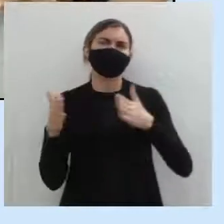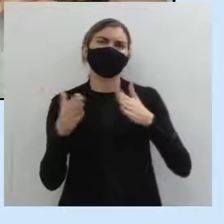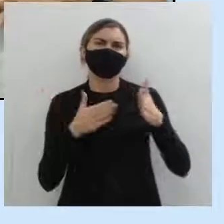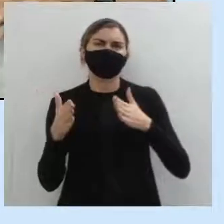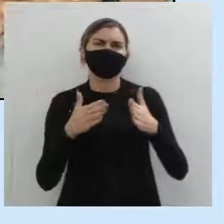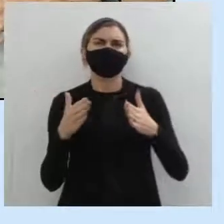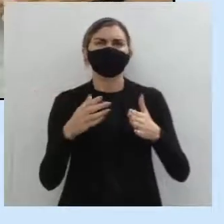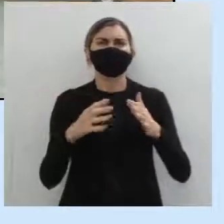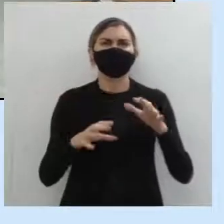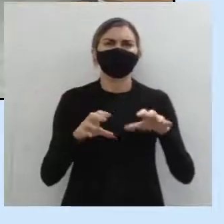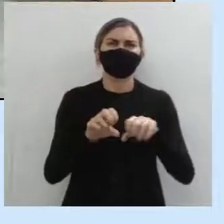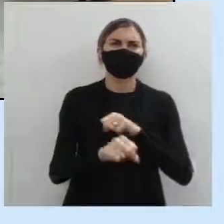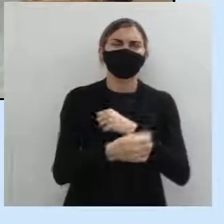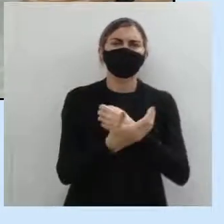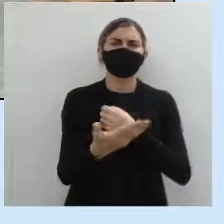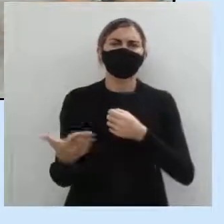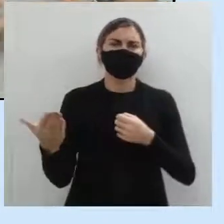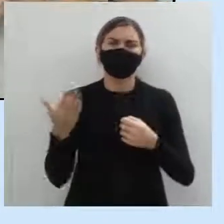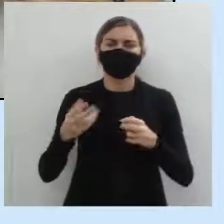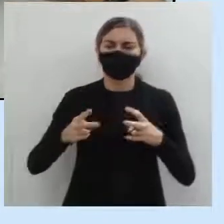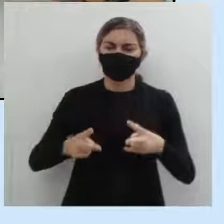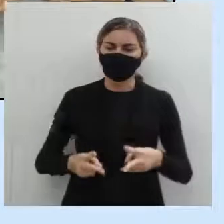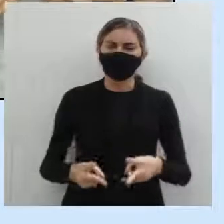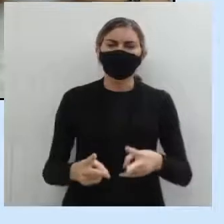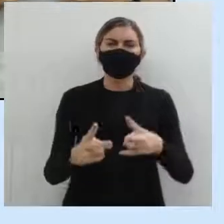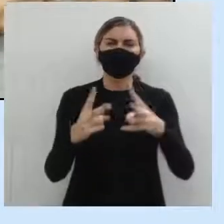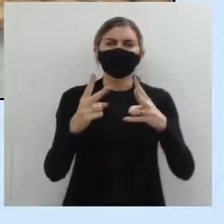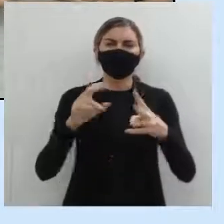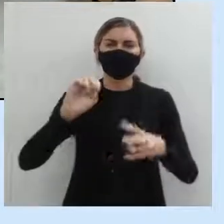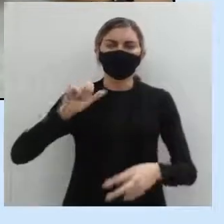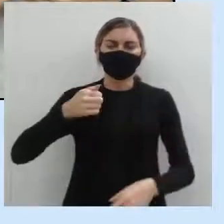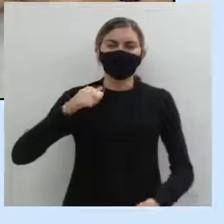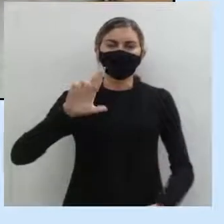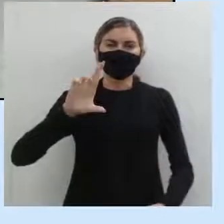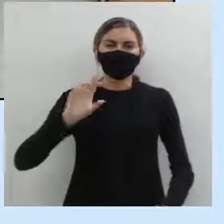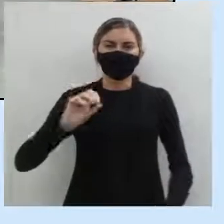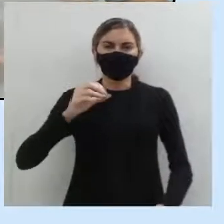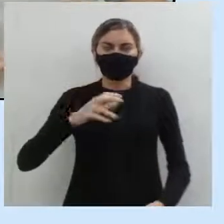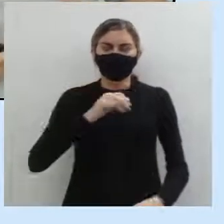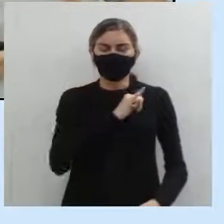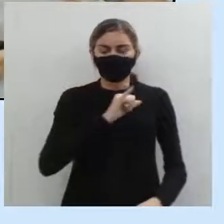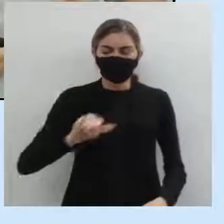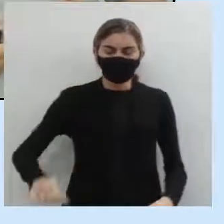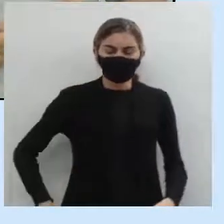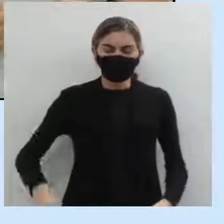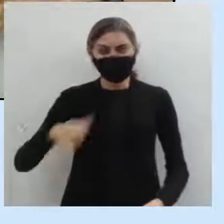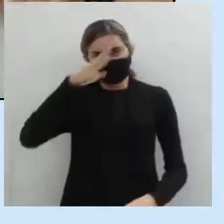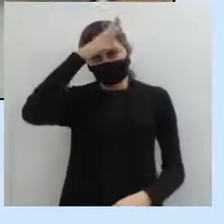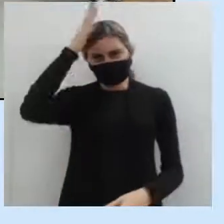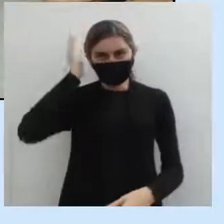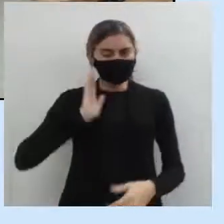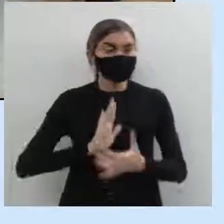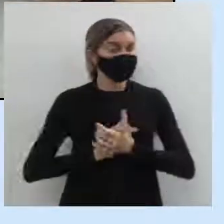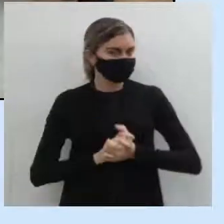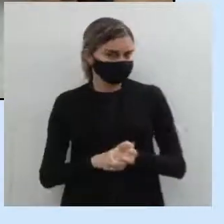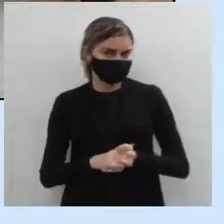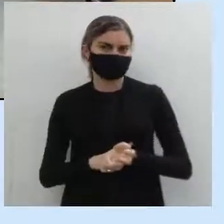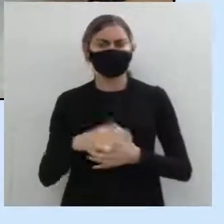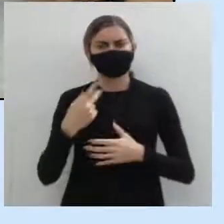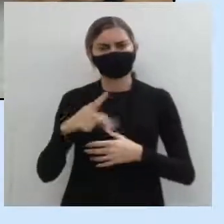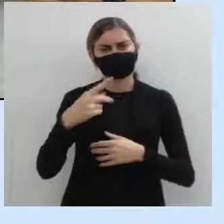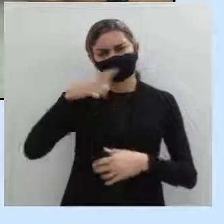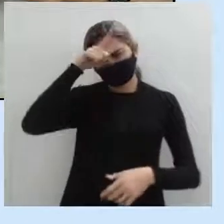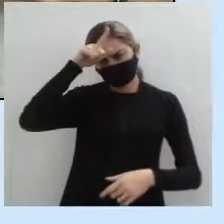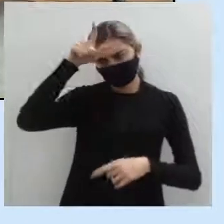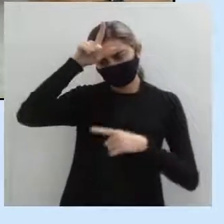de formação e continuidade do Sacro Império Romano Germânico. Esse